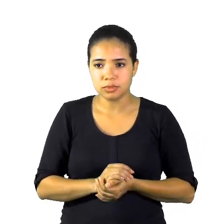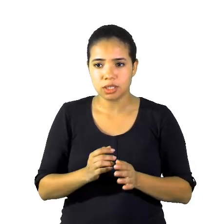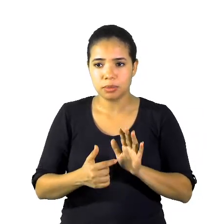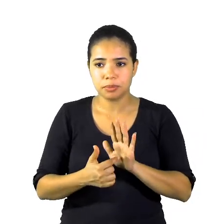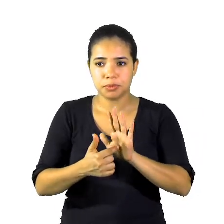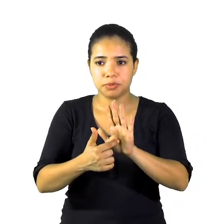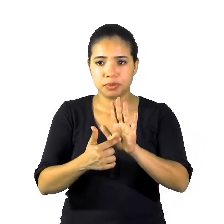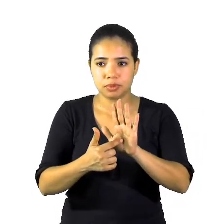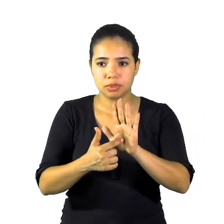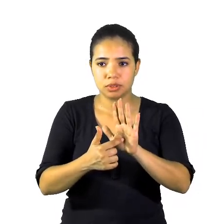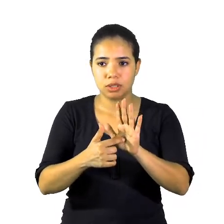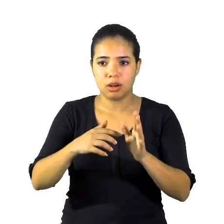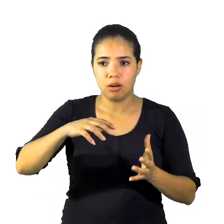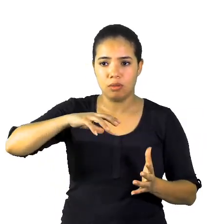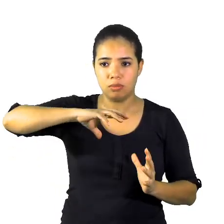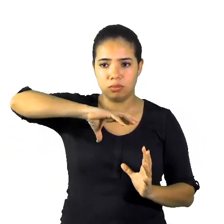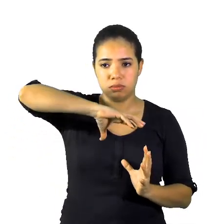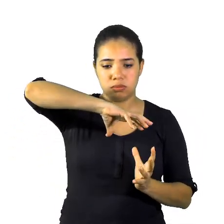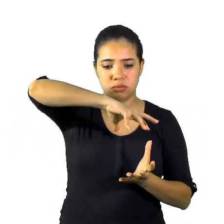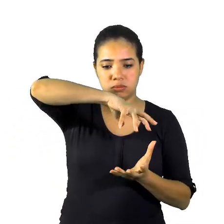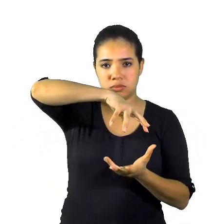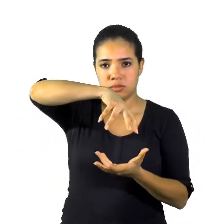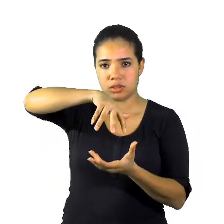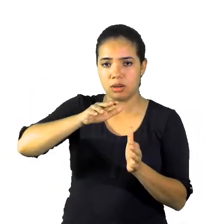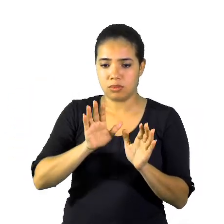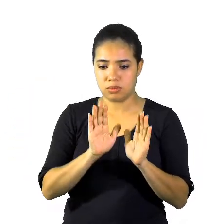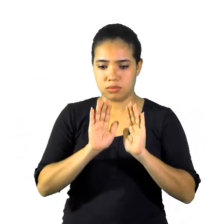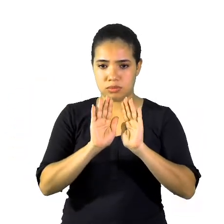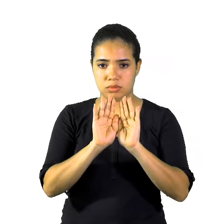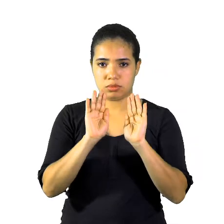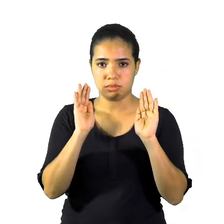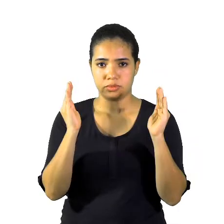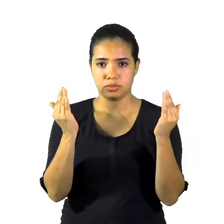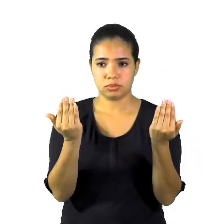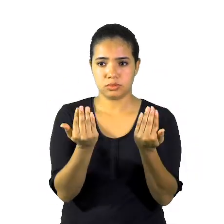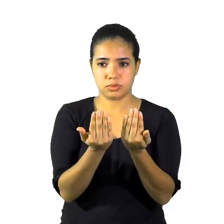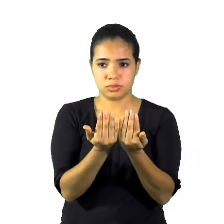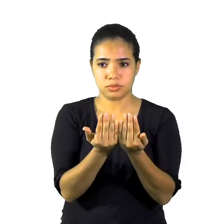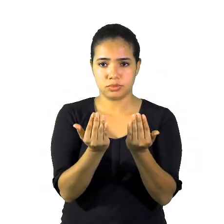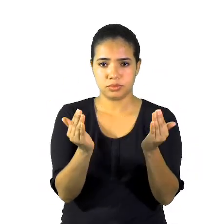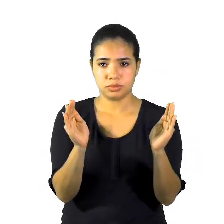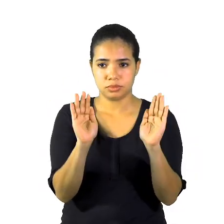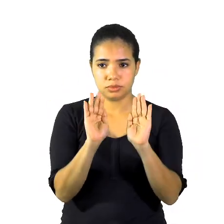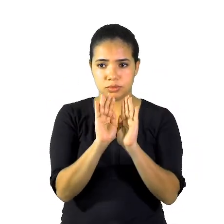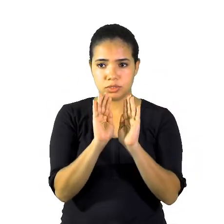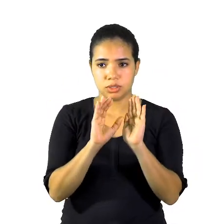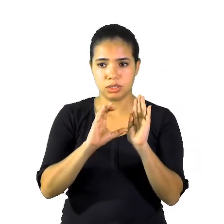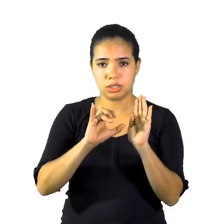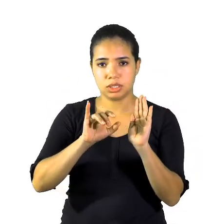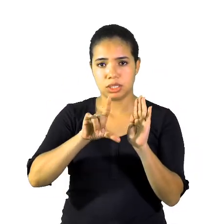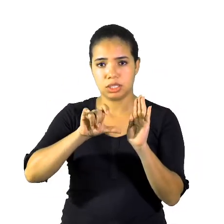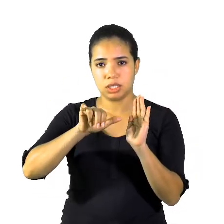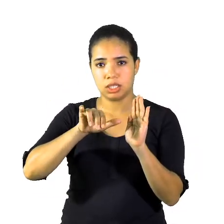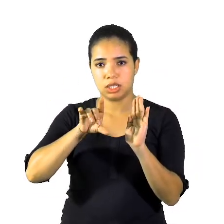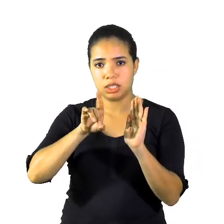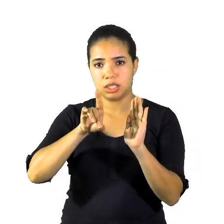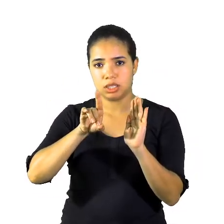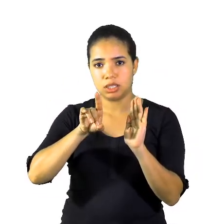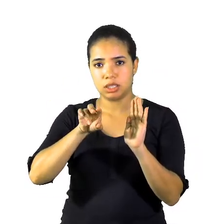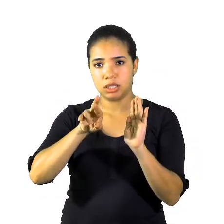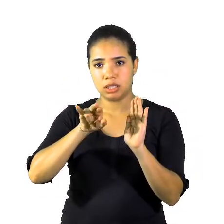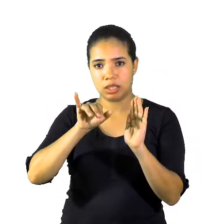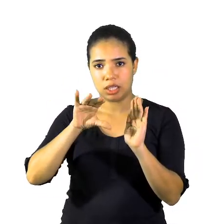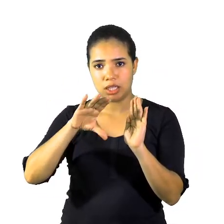cilíndrica, que é uma projeção que vai representar o globo, a Terra, da